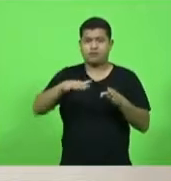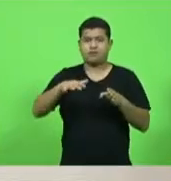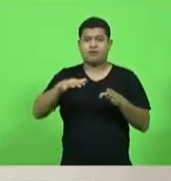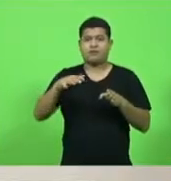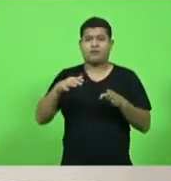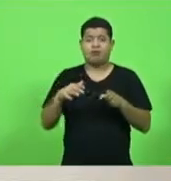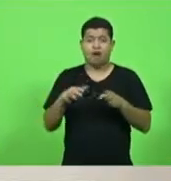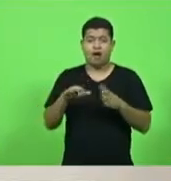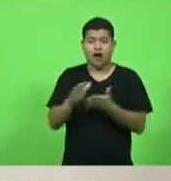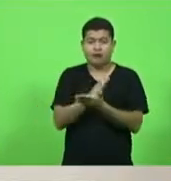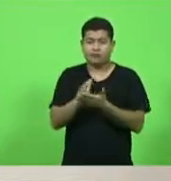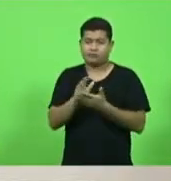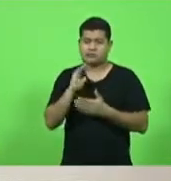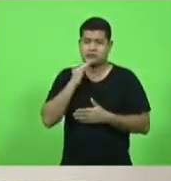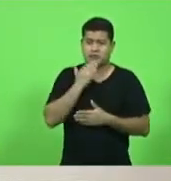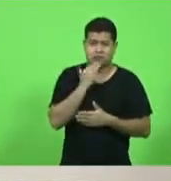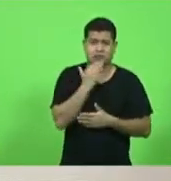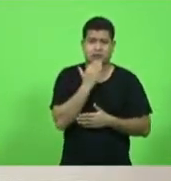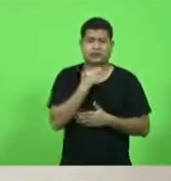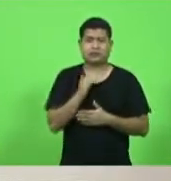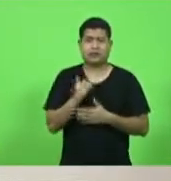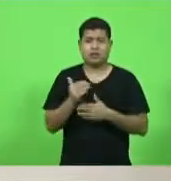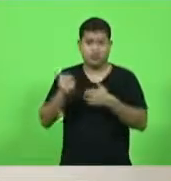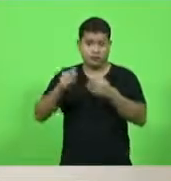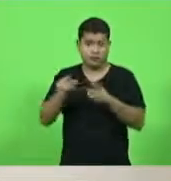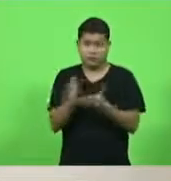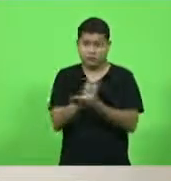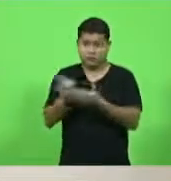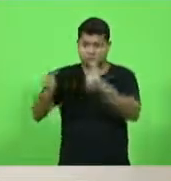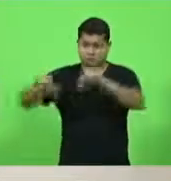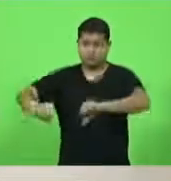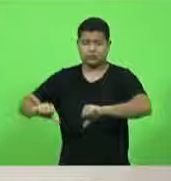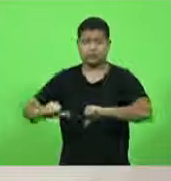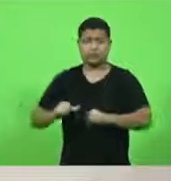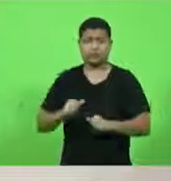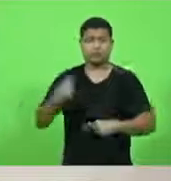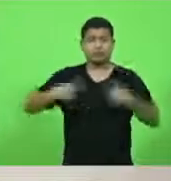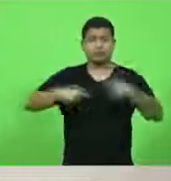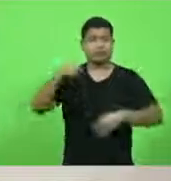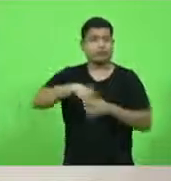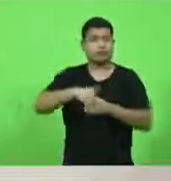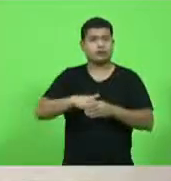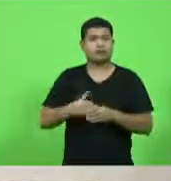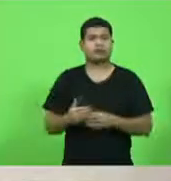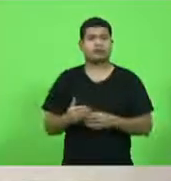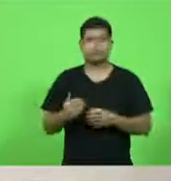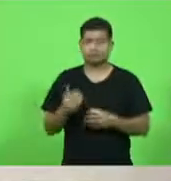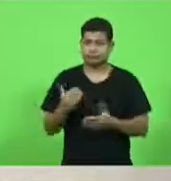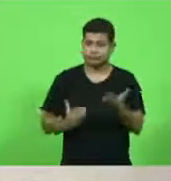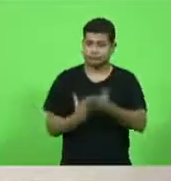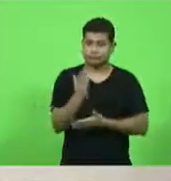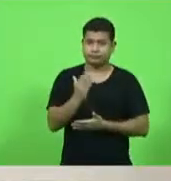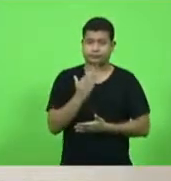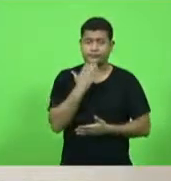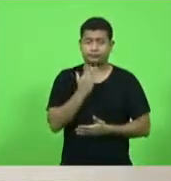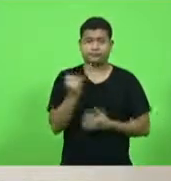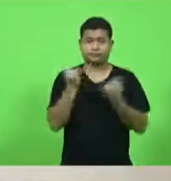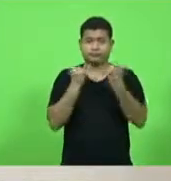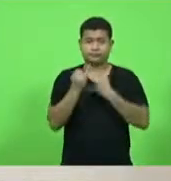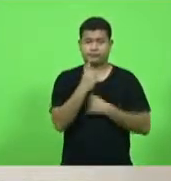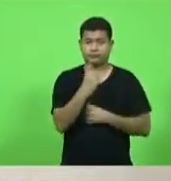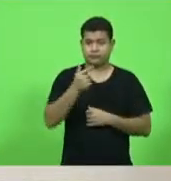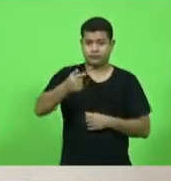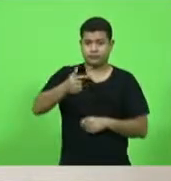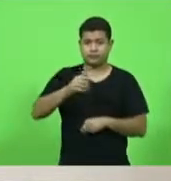maus e péssimos. Discussão, votação, aprovado. Pedido de informação número 17, deputado João